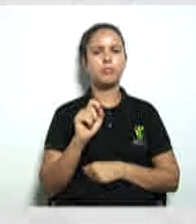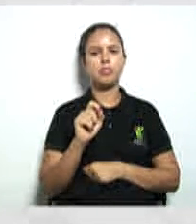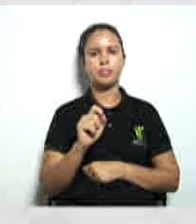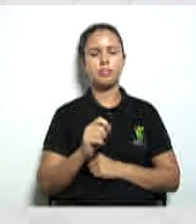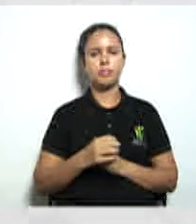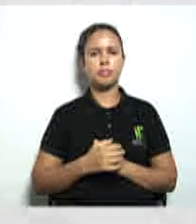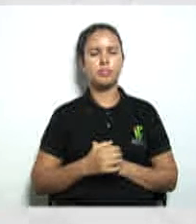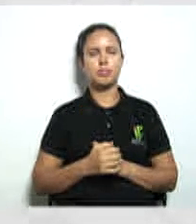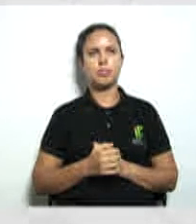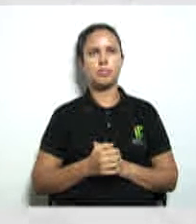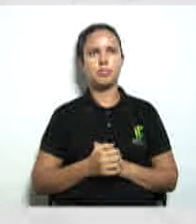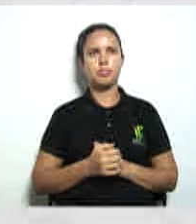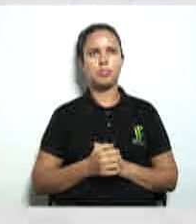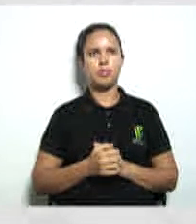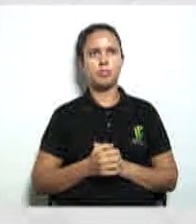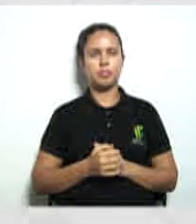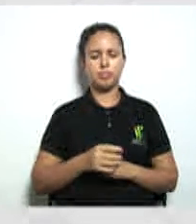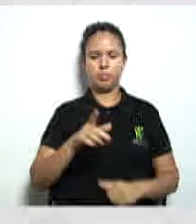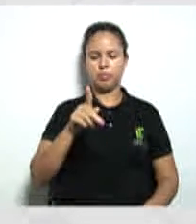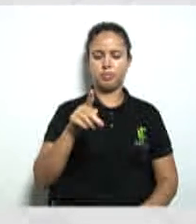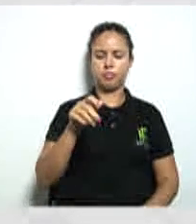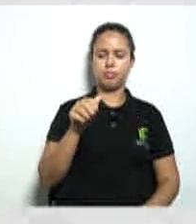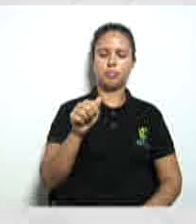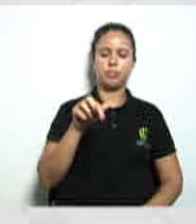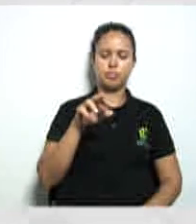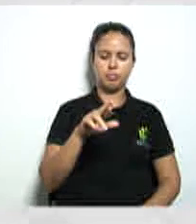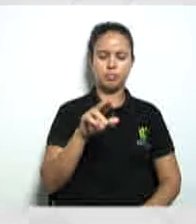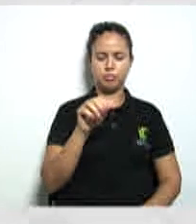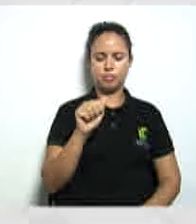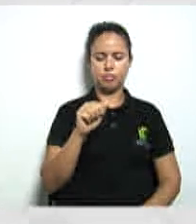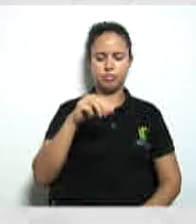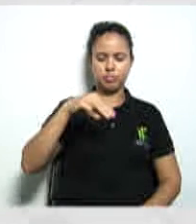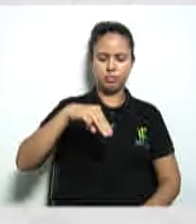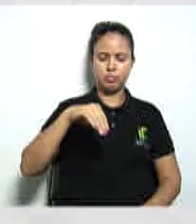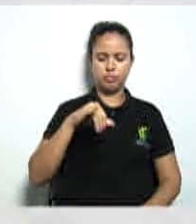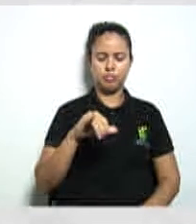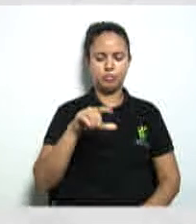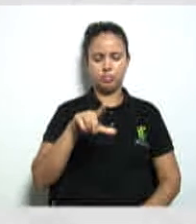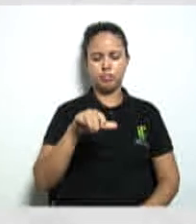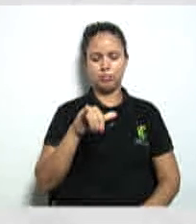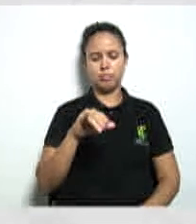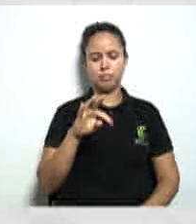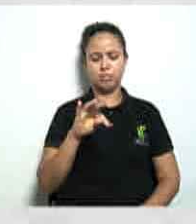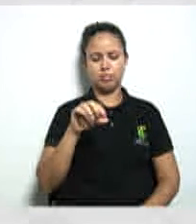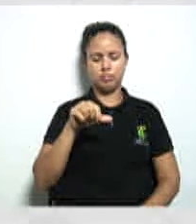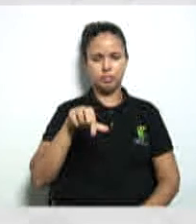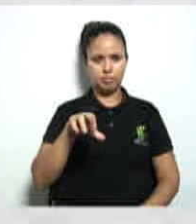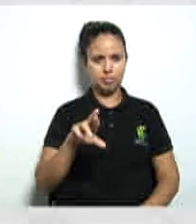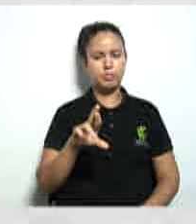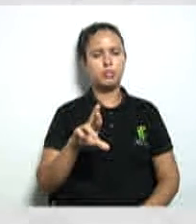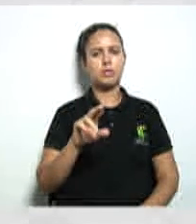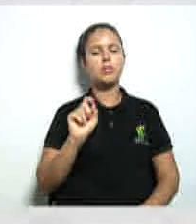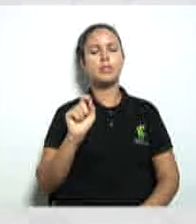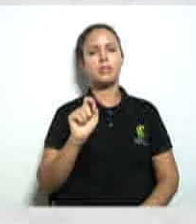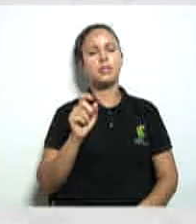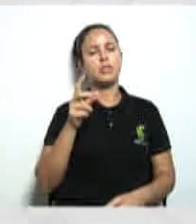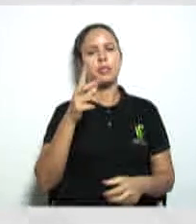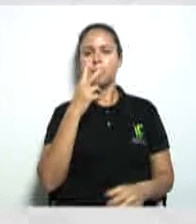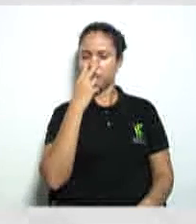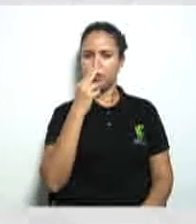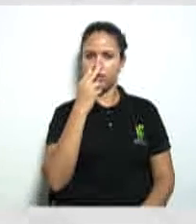ó. Essa questão paramilitar são associações civis, armadas e com estrutura semelhante à de militar,